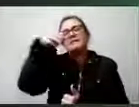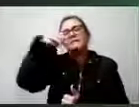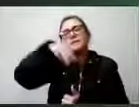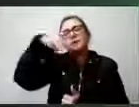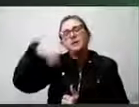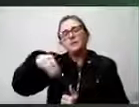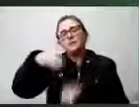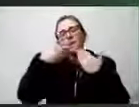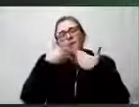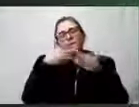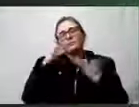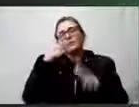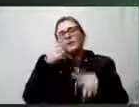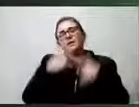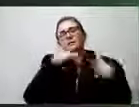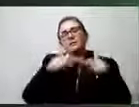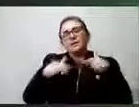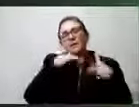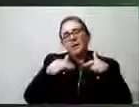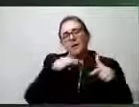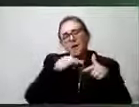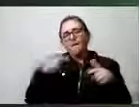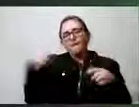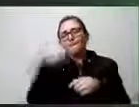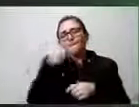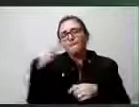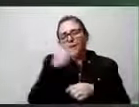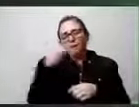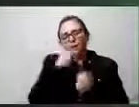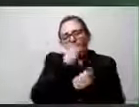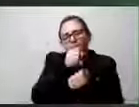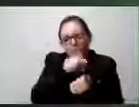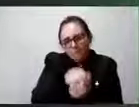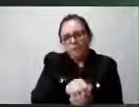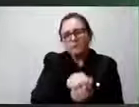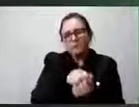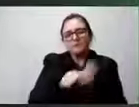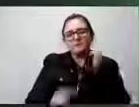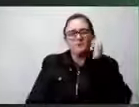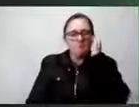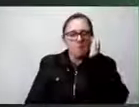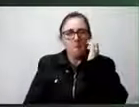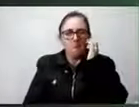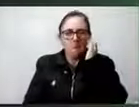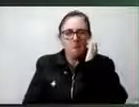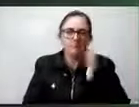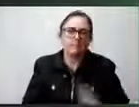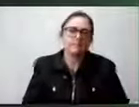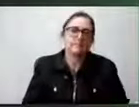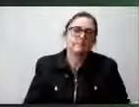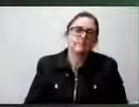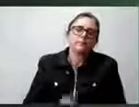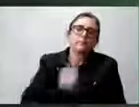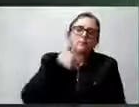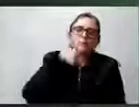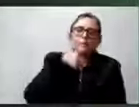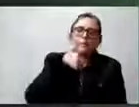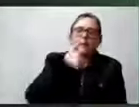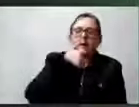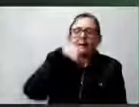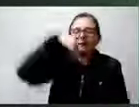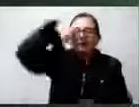poder trabalhar na região de menor pressão do côndilo dentro dessa fossa. O polegar vai para